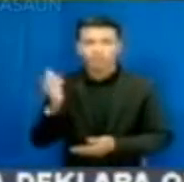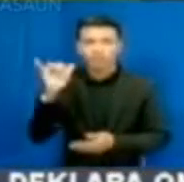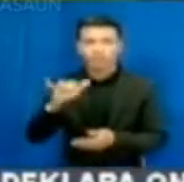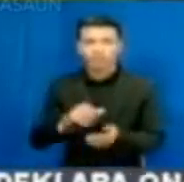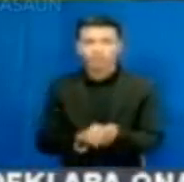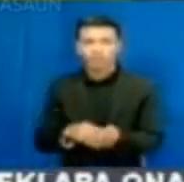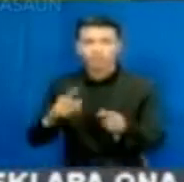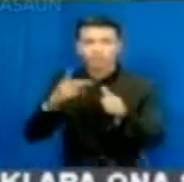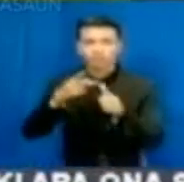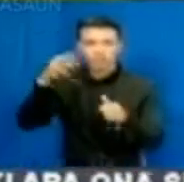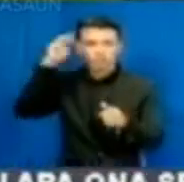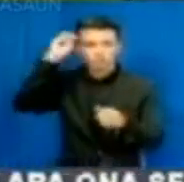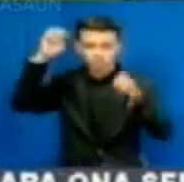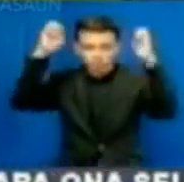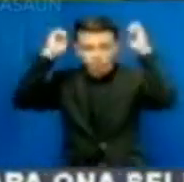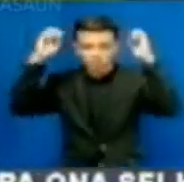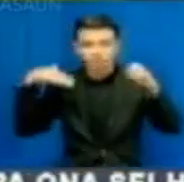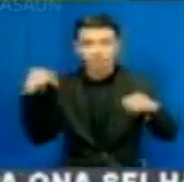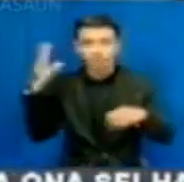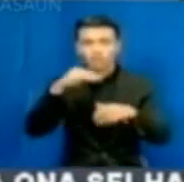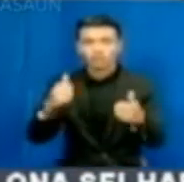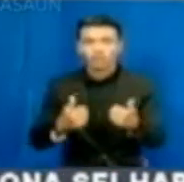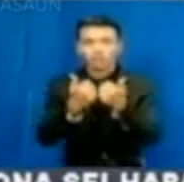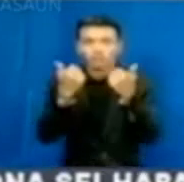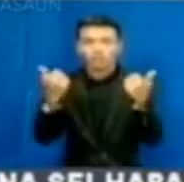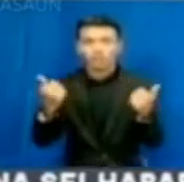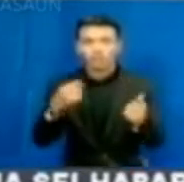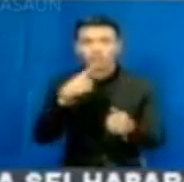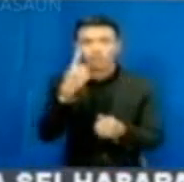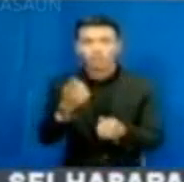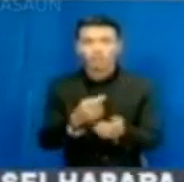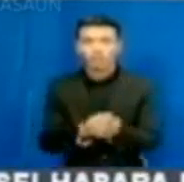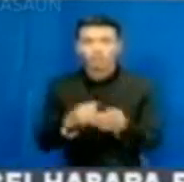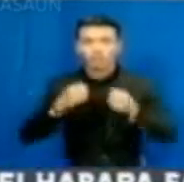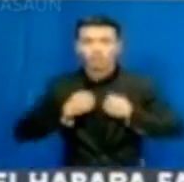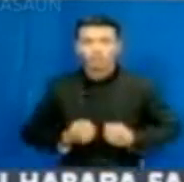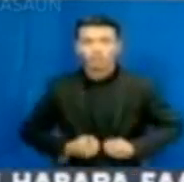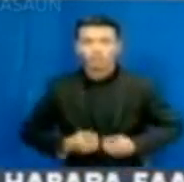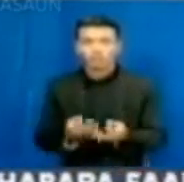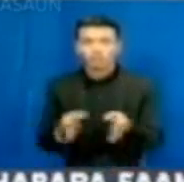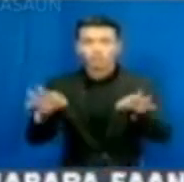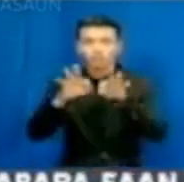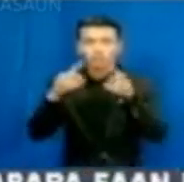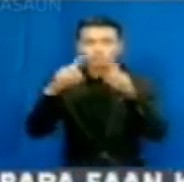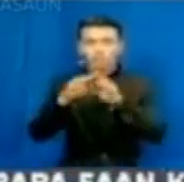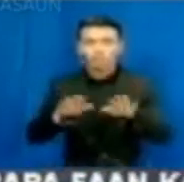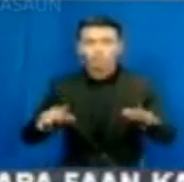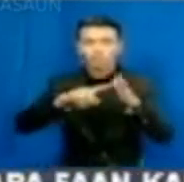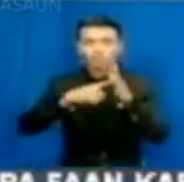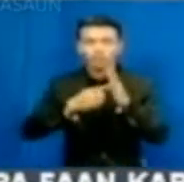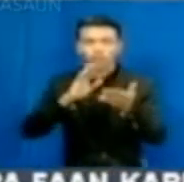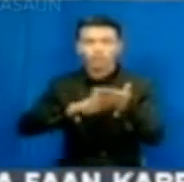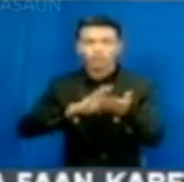Entretanto, vice-ministro Educação e Juventude no Desporto, Antônio Guterres, salienta. Saúde importante para lavar e cira. A rufus